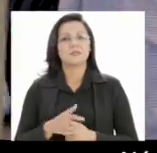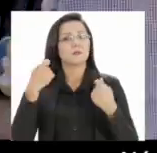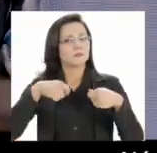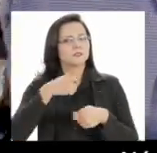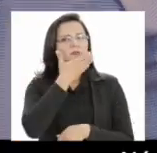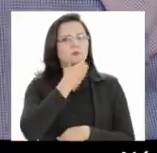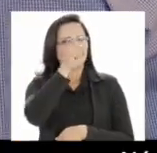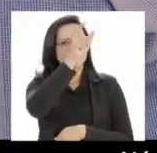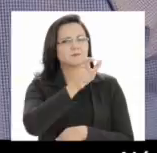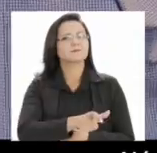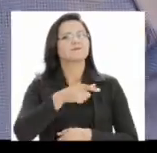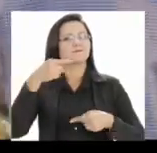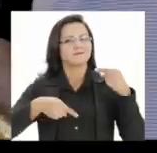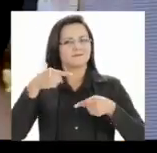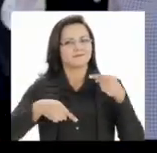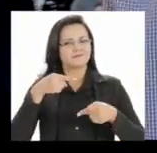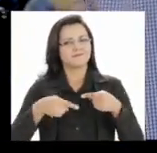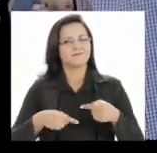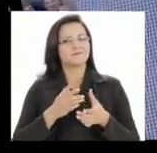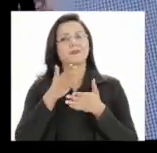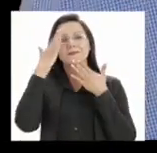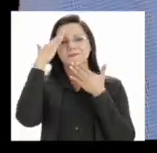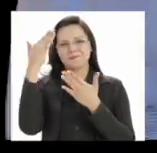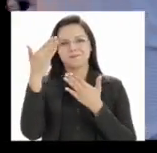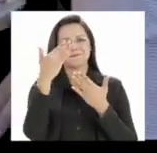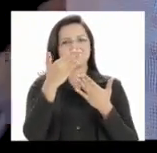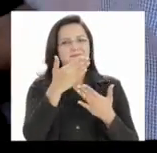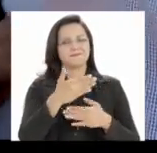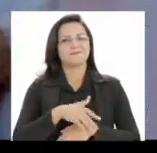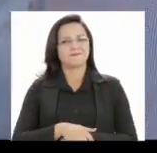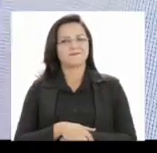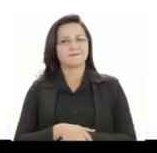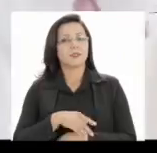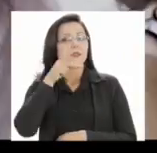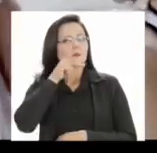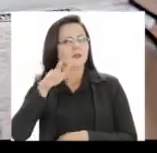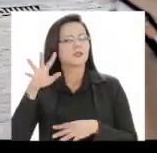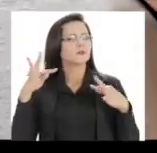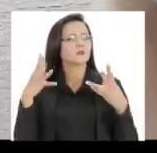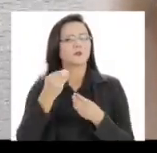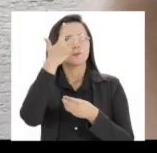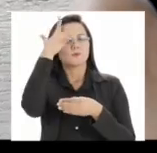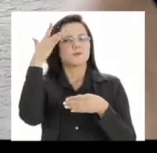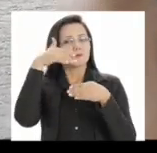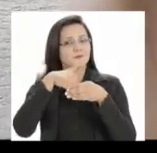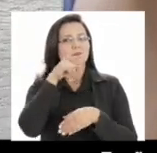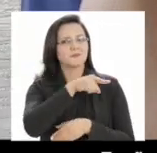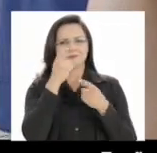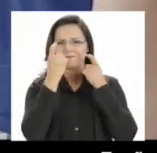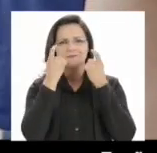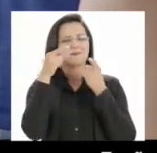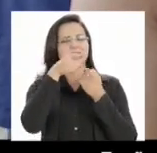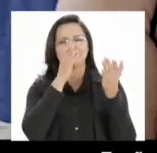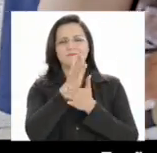Deus pede homem que nem você na política, viu? Obrigado. Ah, danado. Obrigado, meu. Tá de volta, rapaz. Parabéns aí pra tá todo mundo. Obrigado, viu? E se